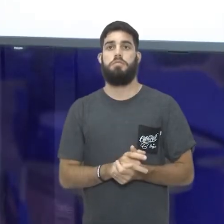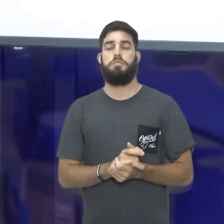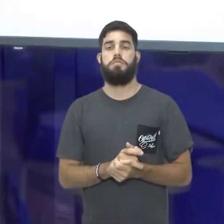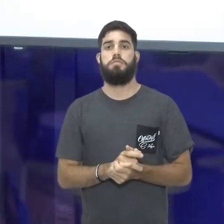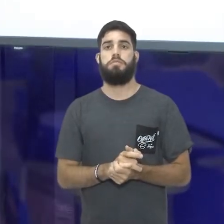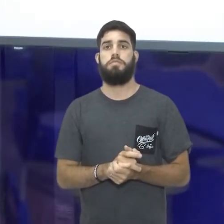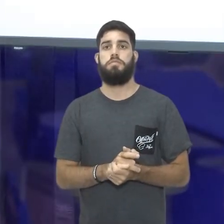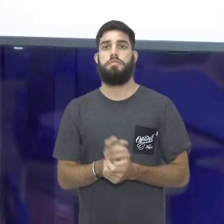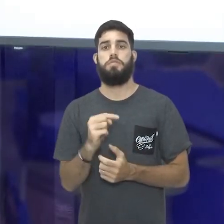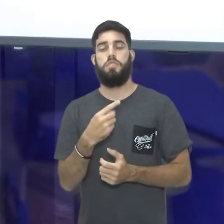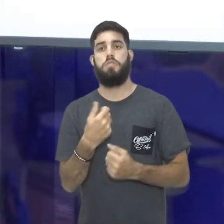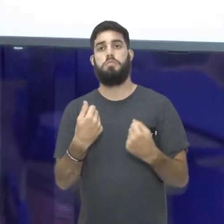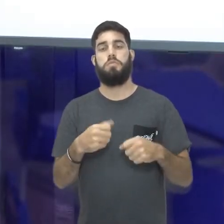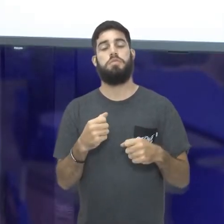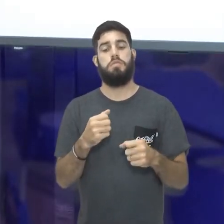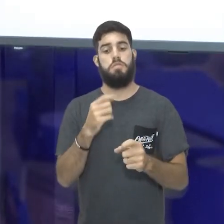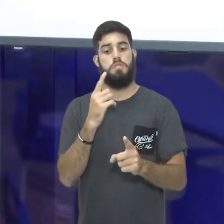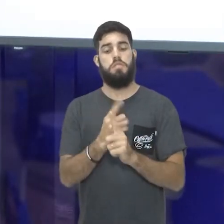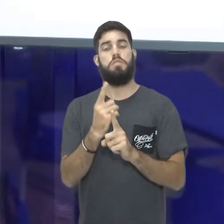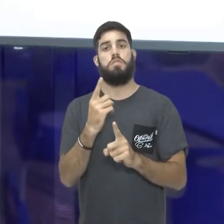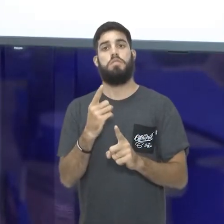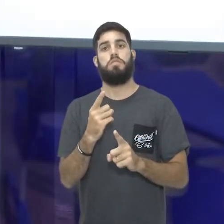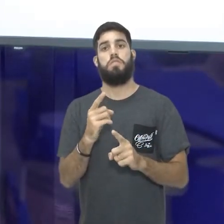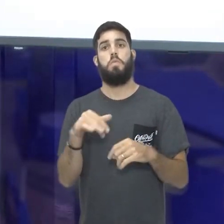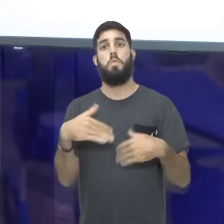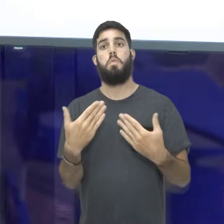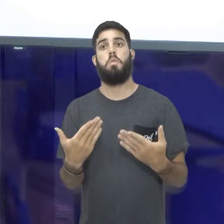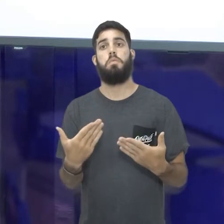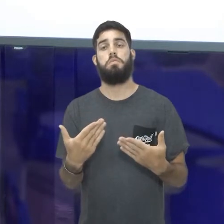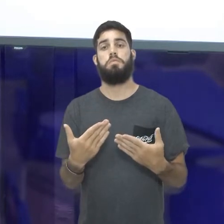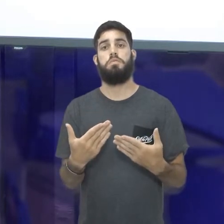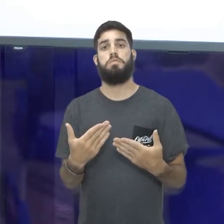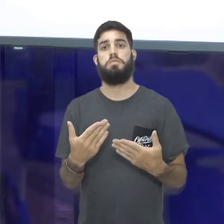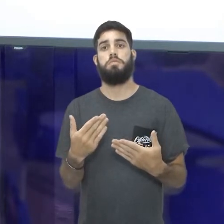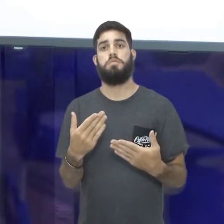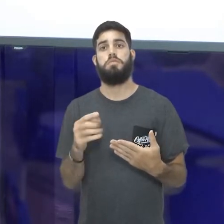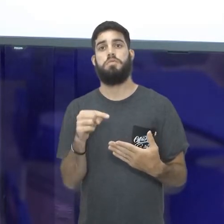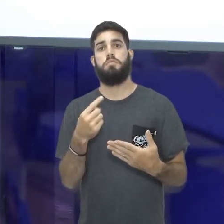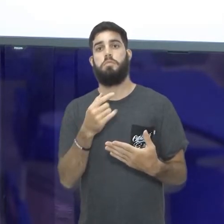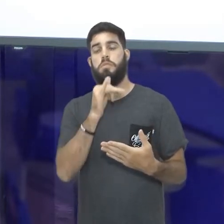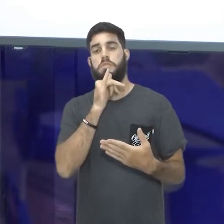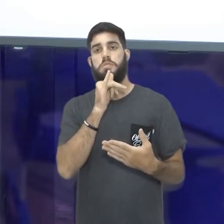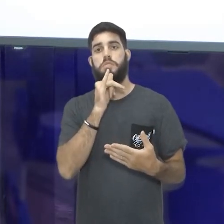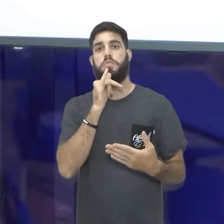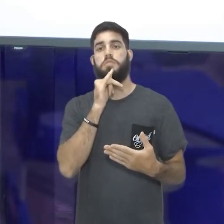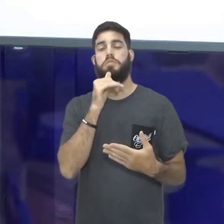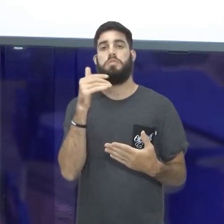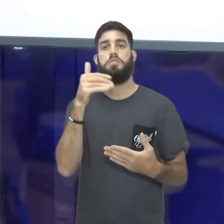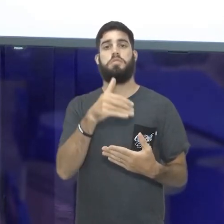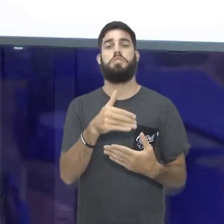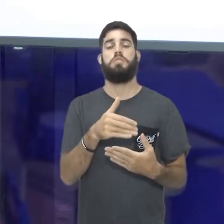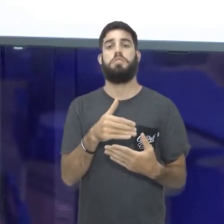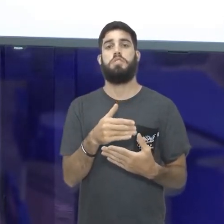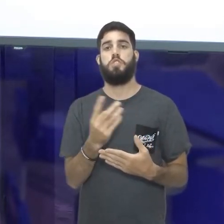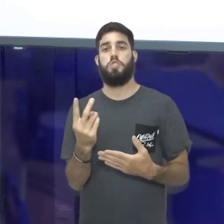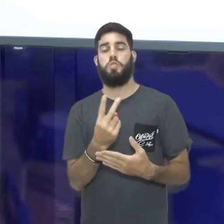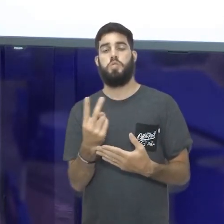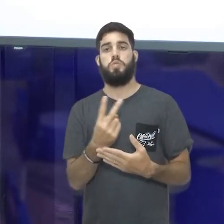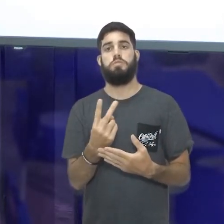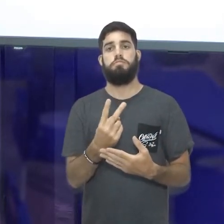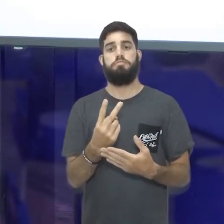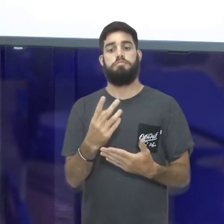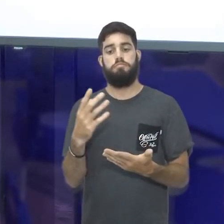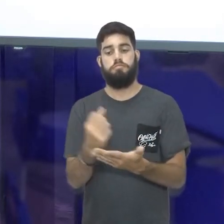equações e a gente precisa identificar qual deles vai nos trazer justamente o sistema que indica as duas equações que